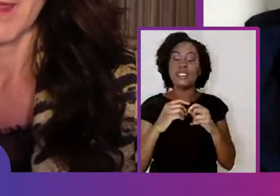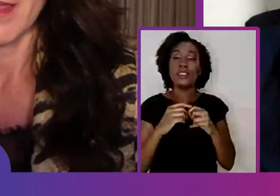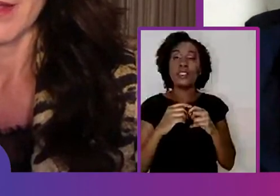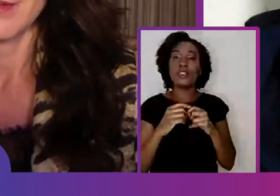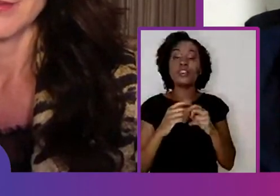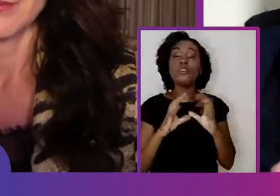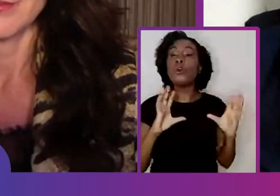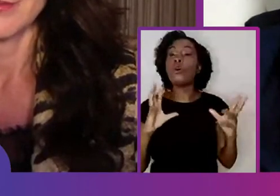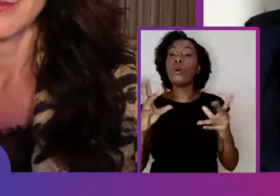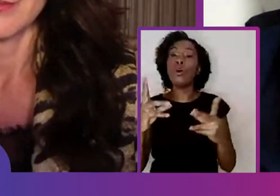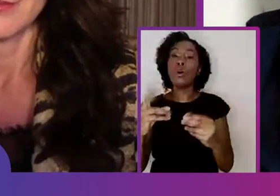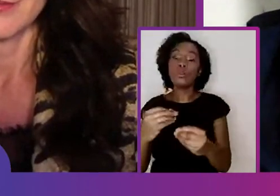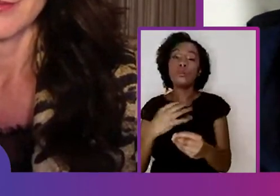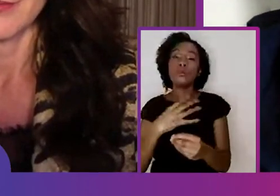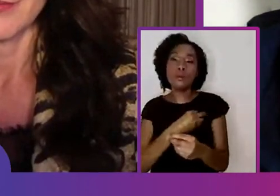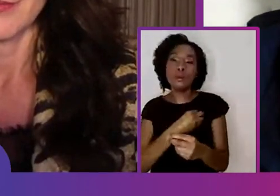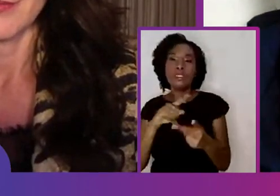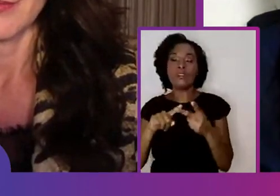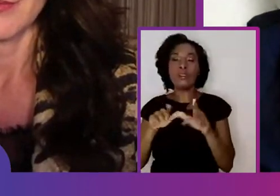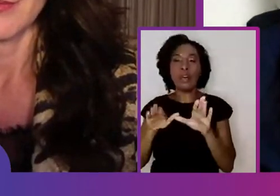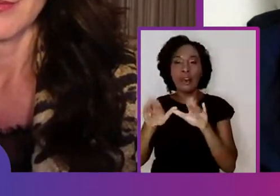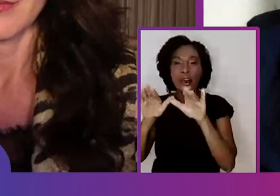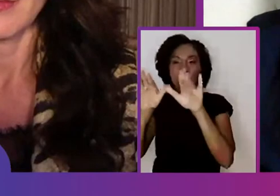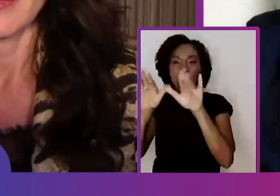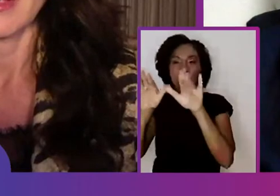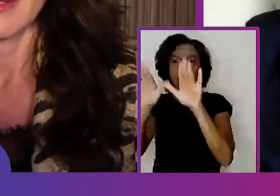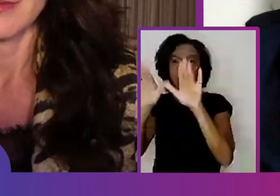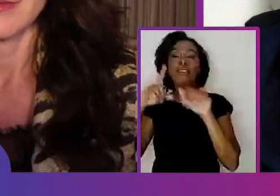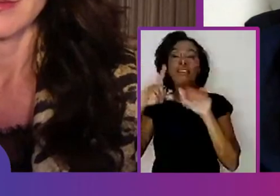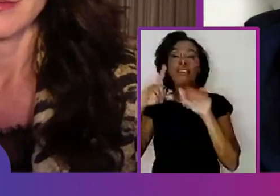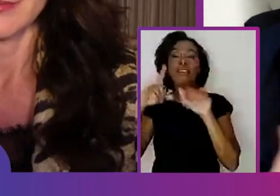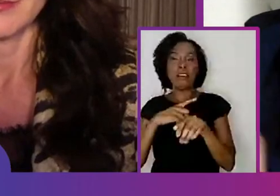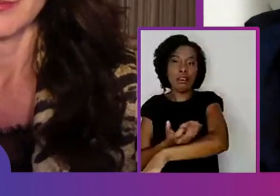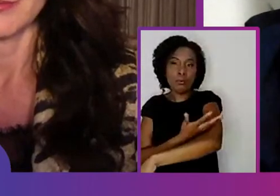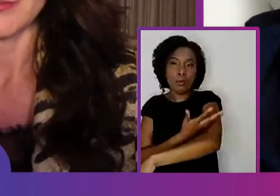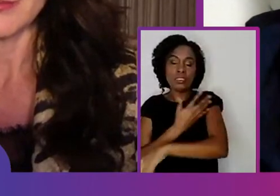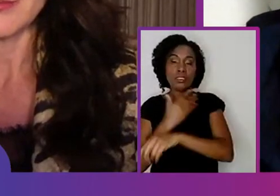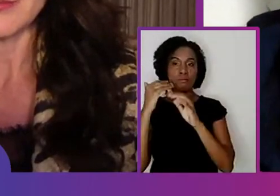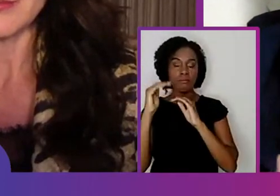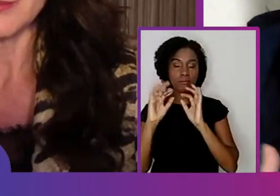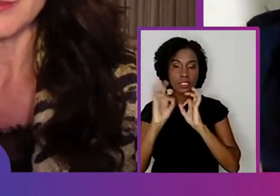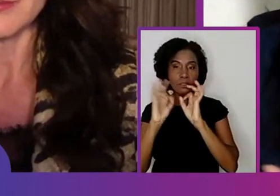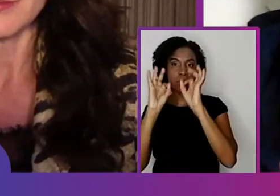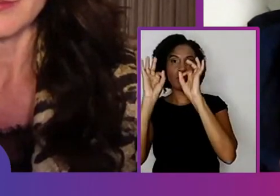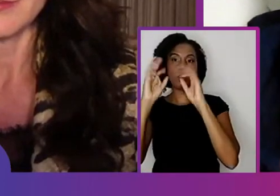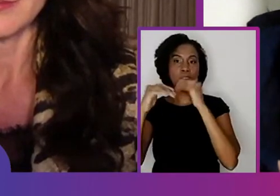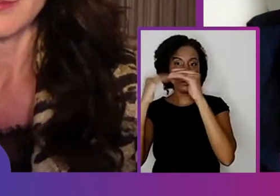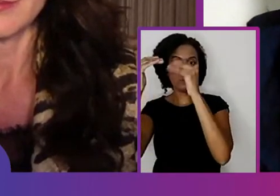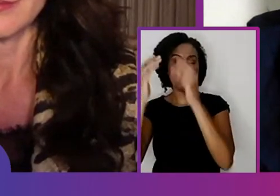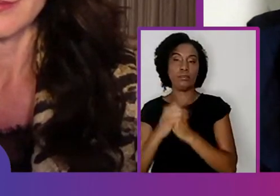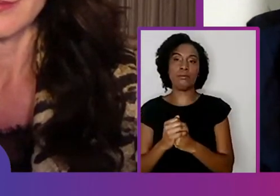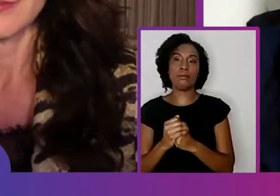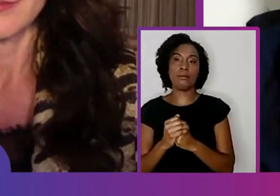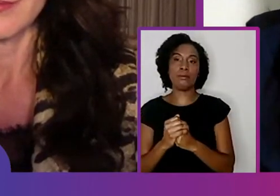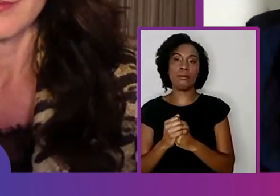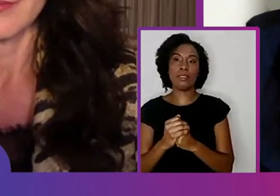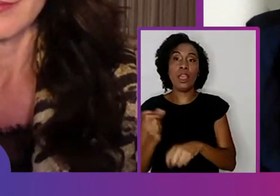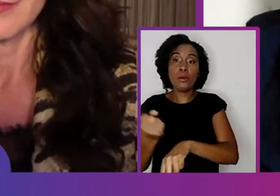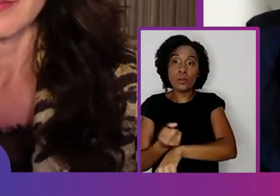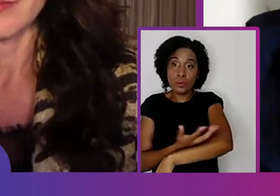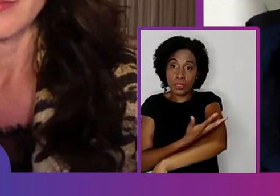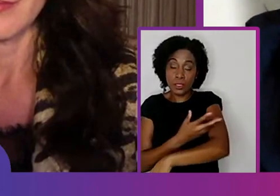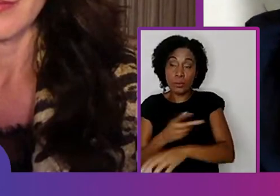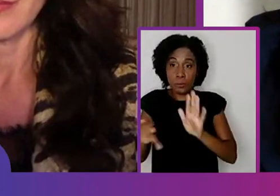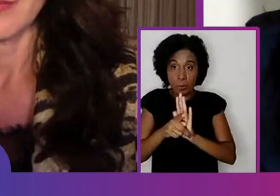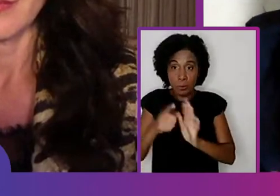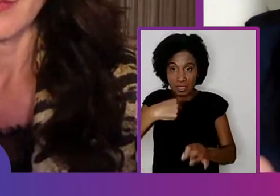aves possuem já um sistema emocional bastante bem desenvolvido. Então, a emoção não é uma propriedade específica nossa, e